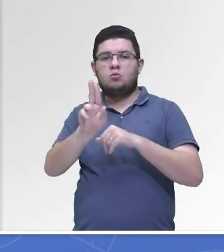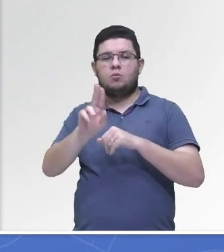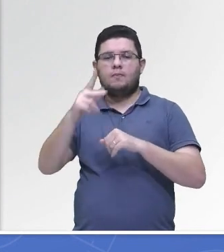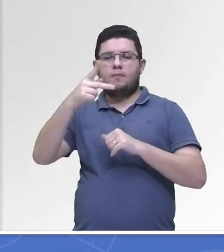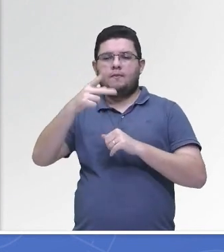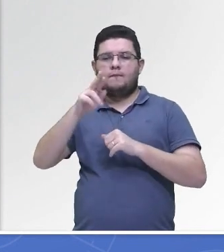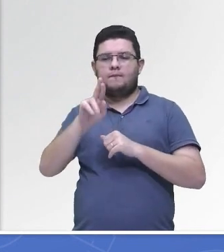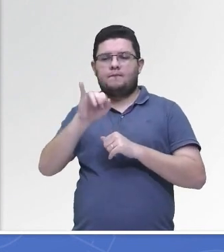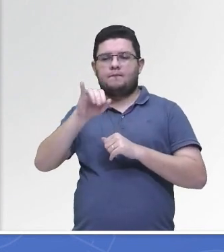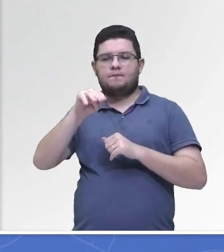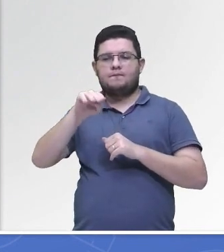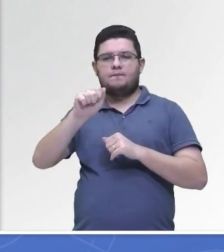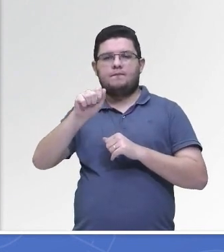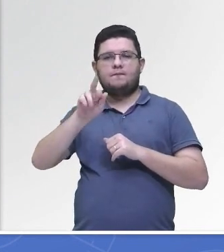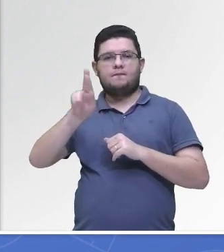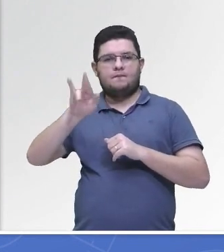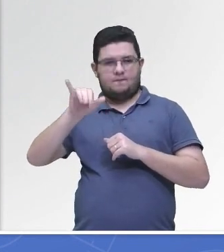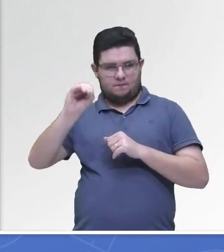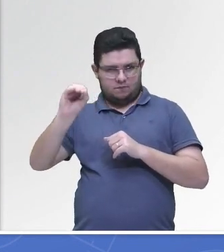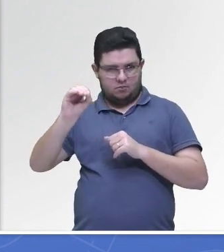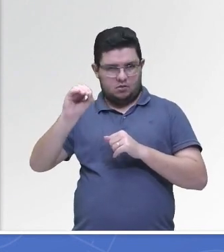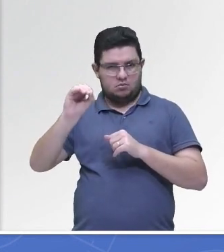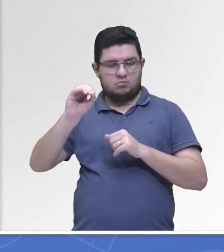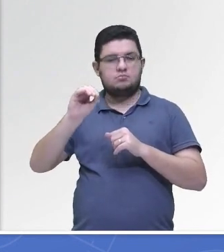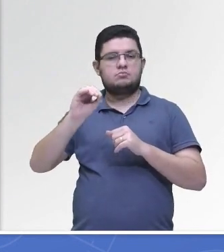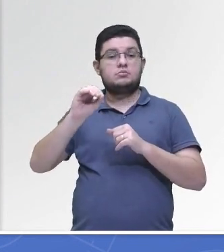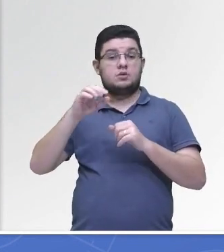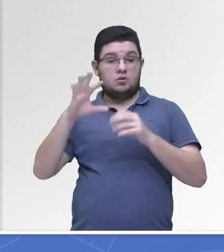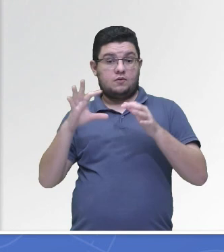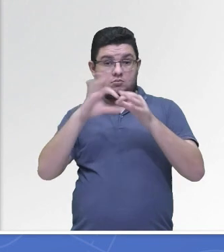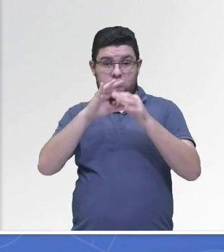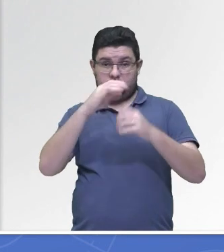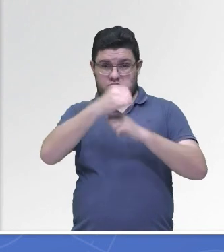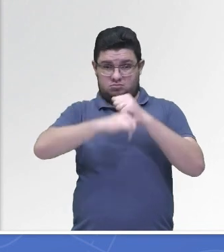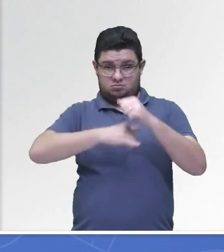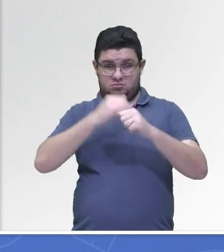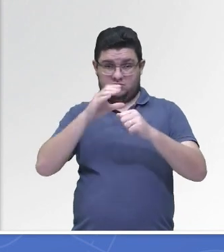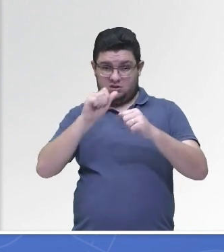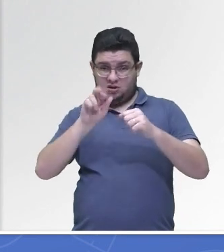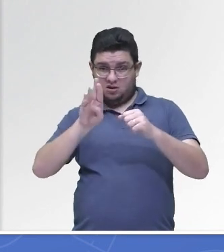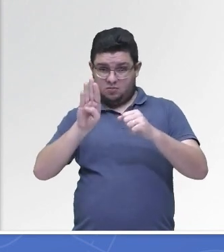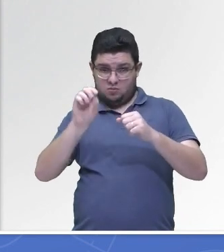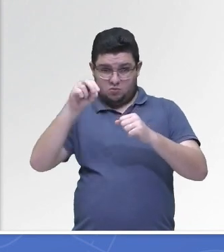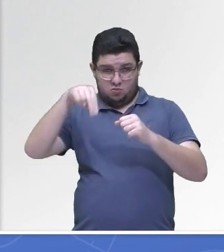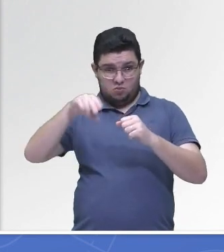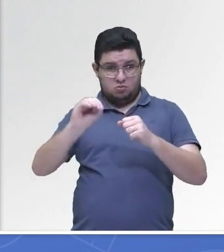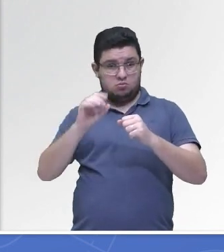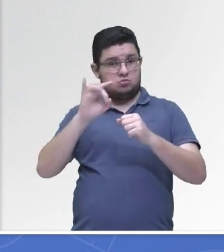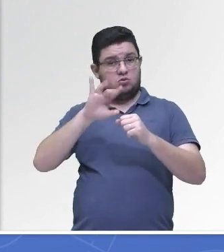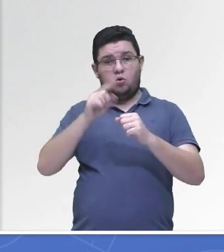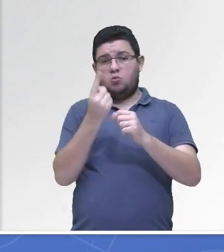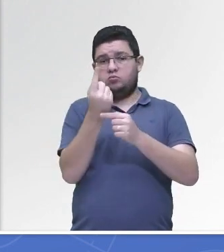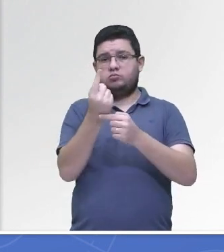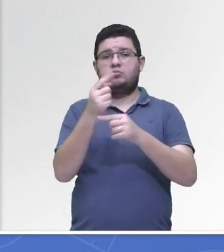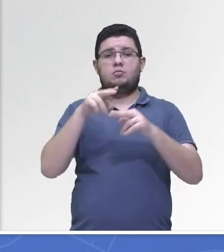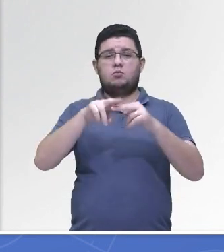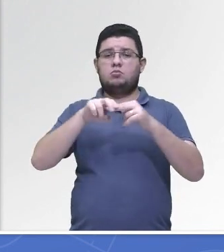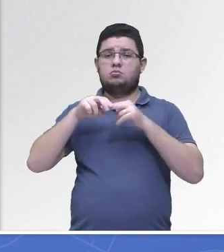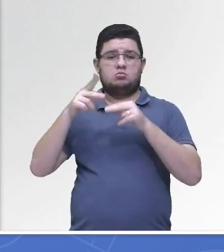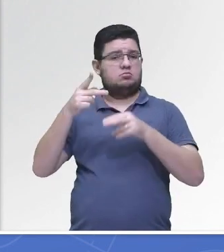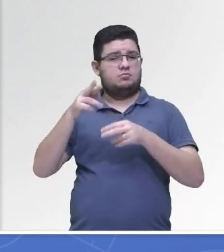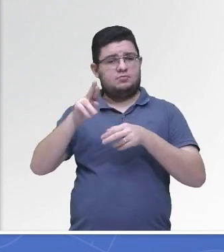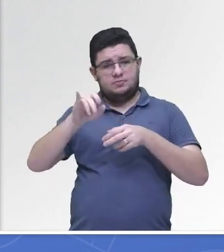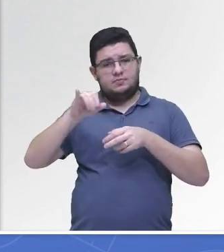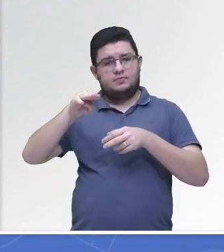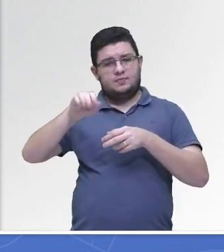hidrogênio. Então esse daqui é um carbono primário. Igualmente esse aqui é um carbono primário. Então geralmente os das